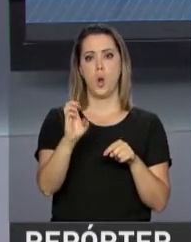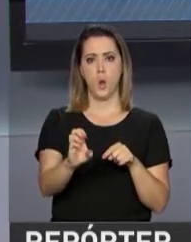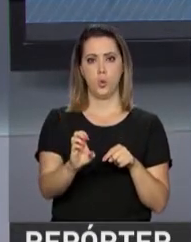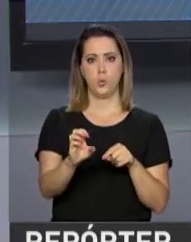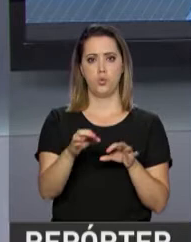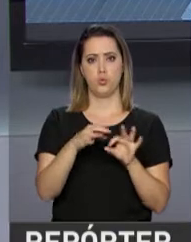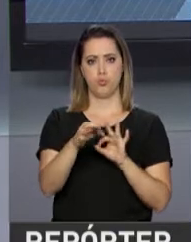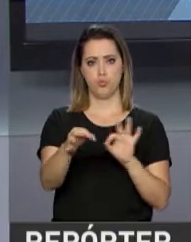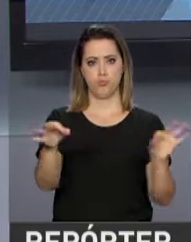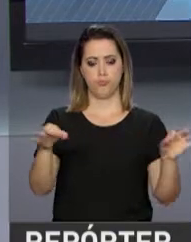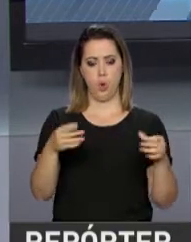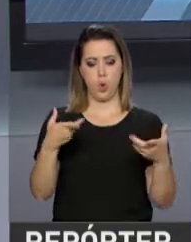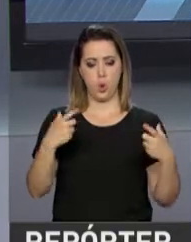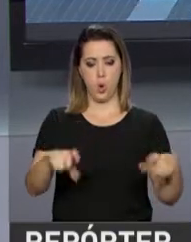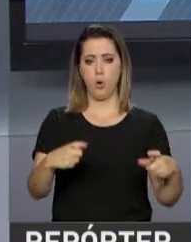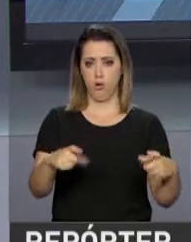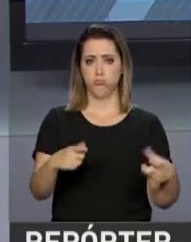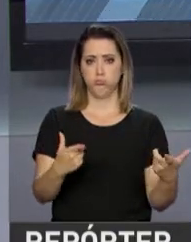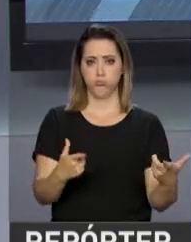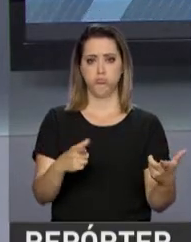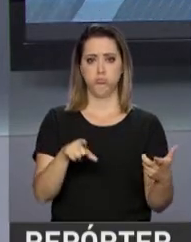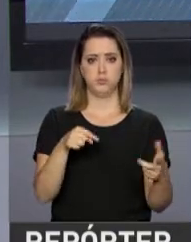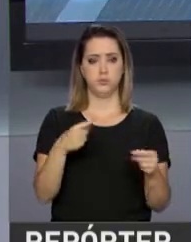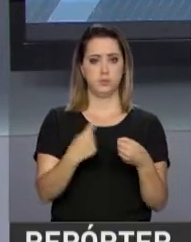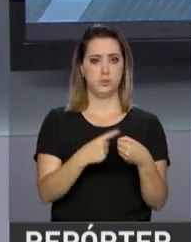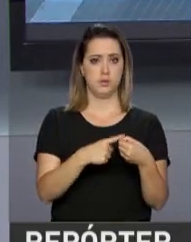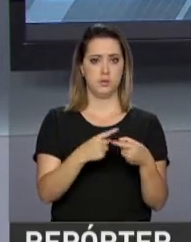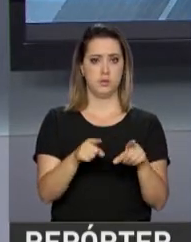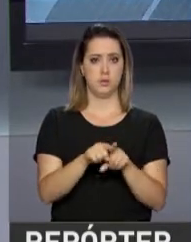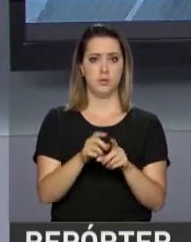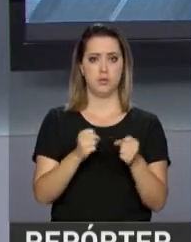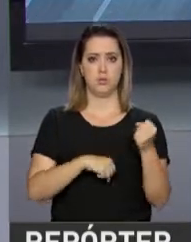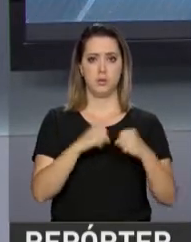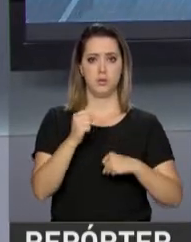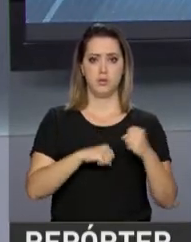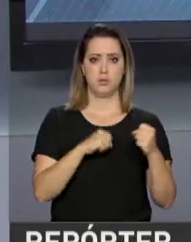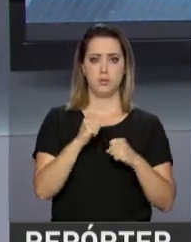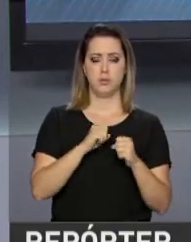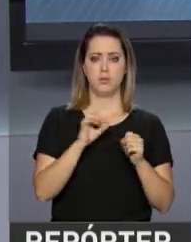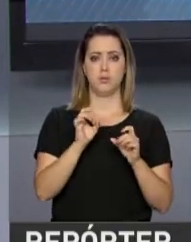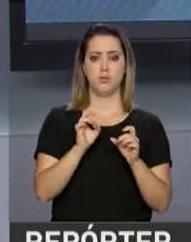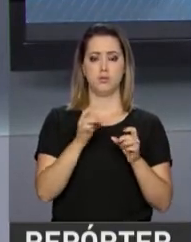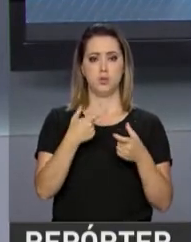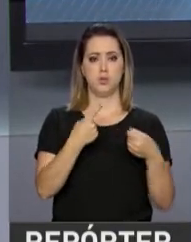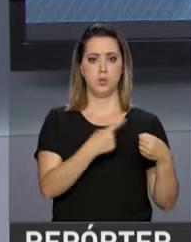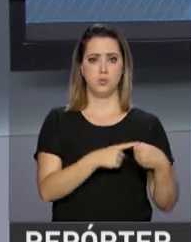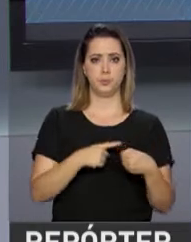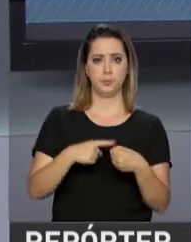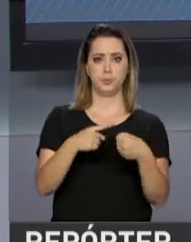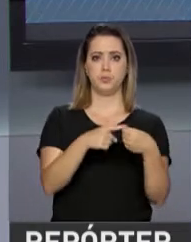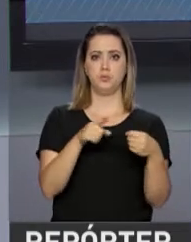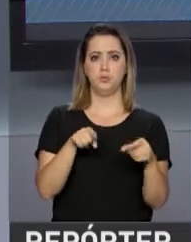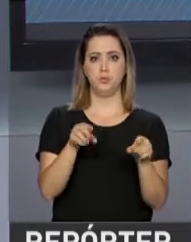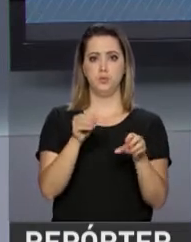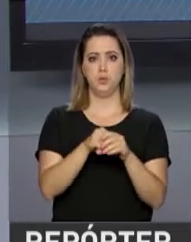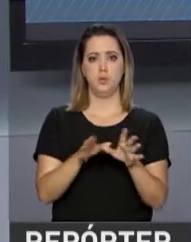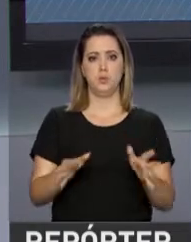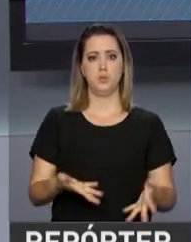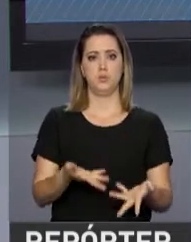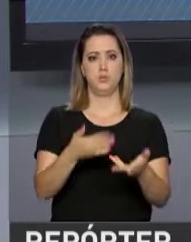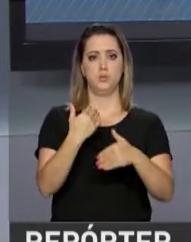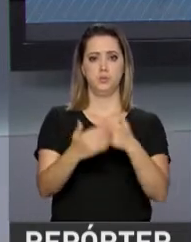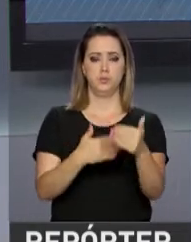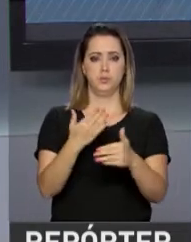lote é a primeira iniciativa no país criado especialmente para a construção em lotes urbanizados com a meta de promover o